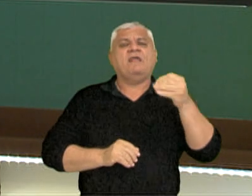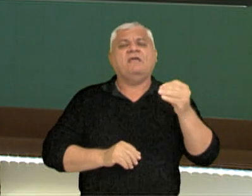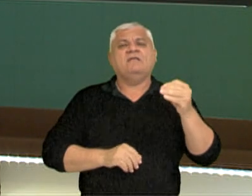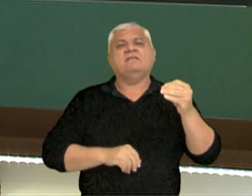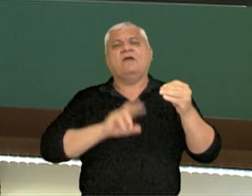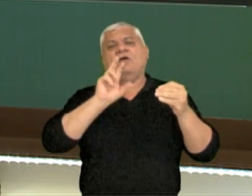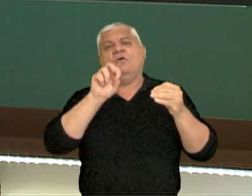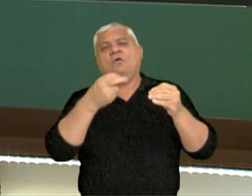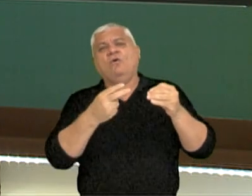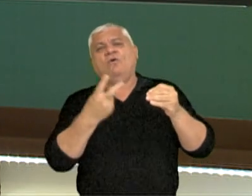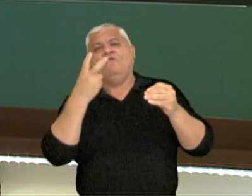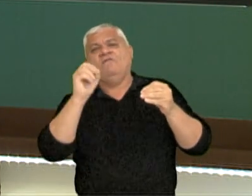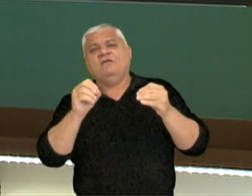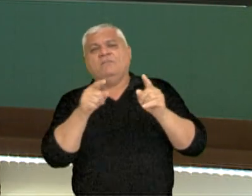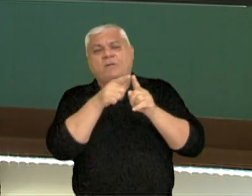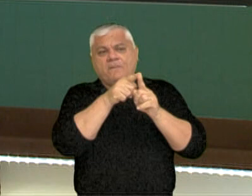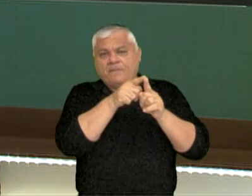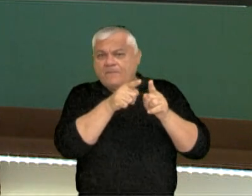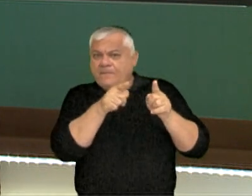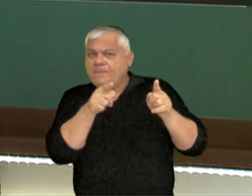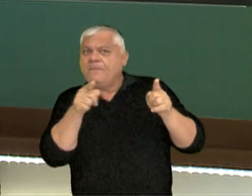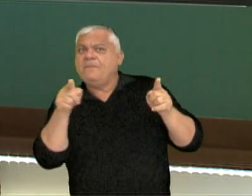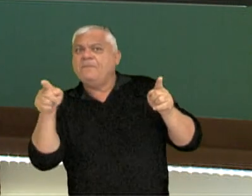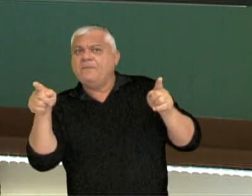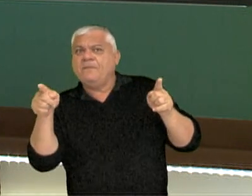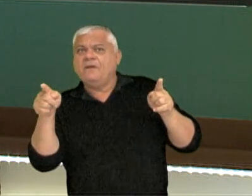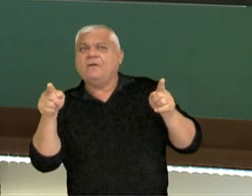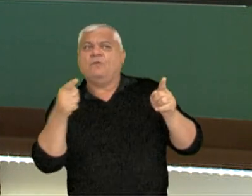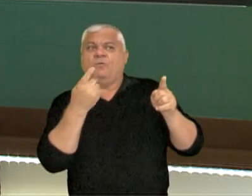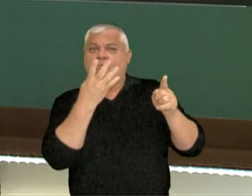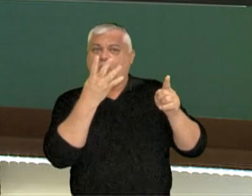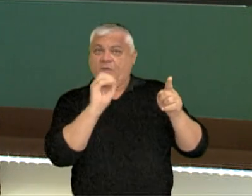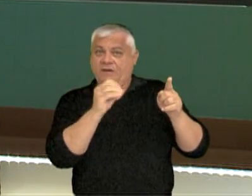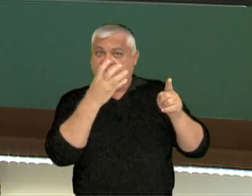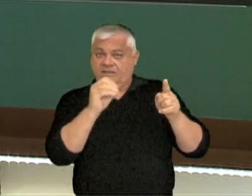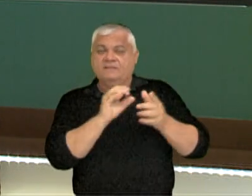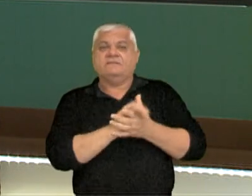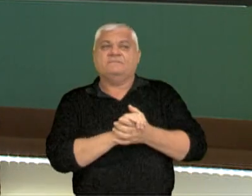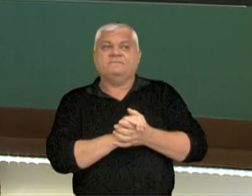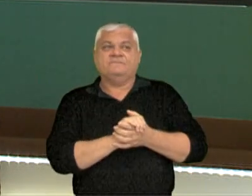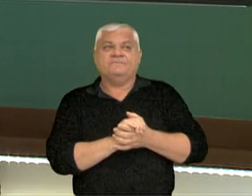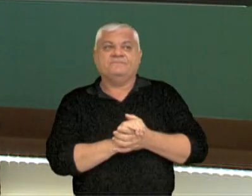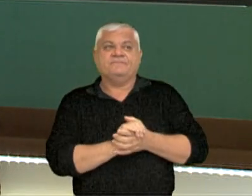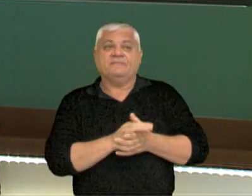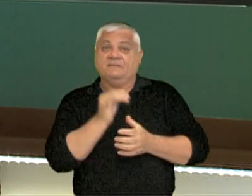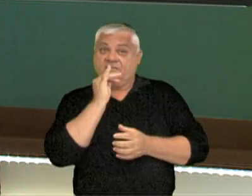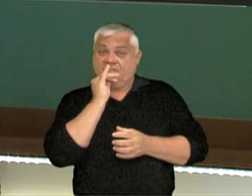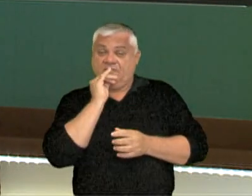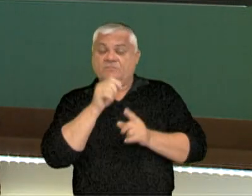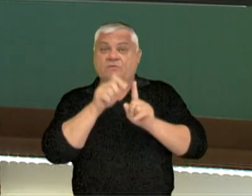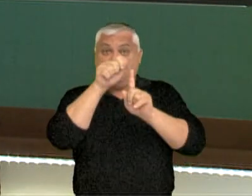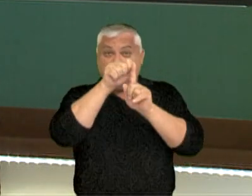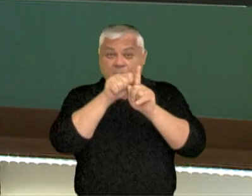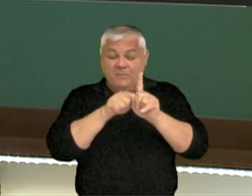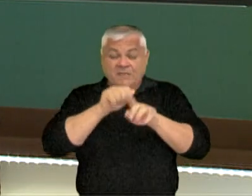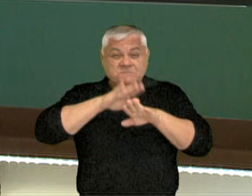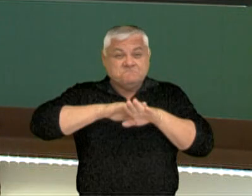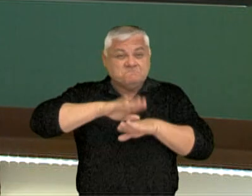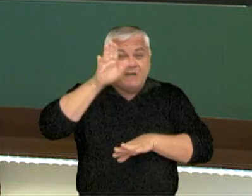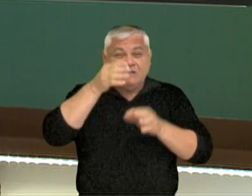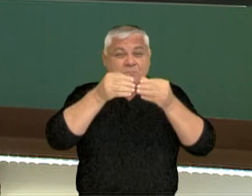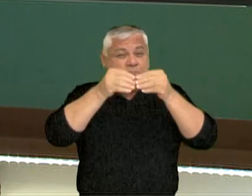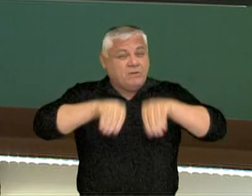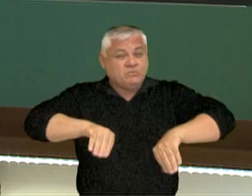mais distante de zero, né? O 40. Então, o mês que apresentou prejuízo